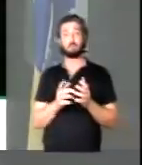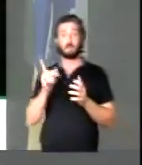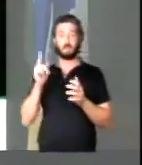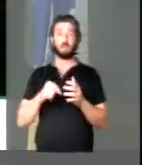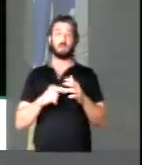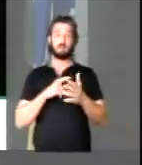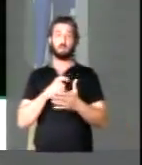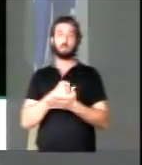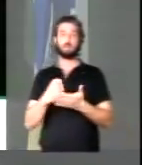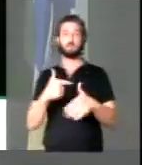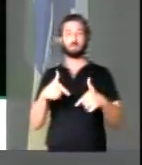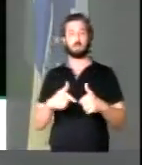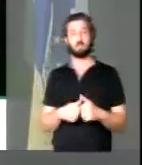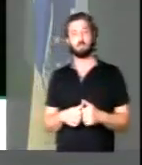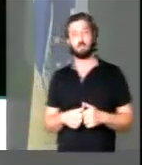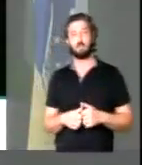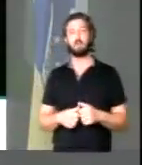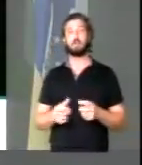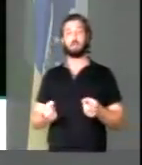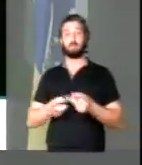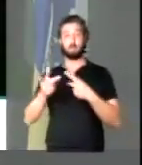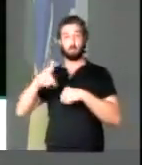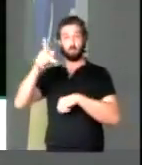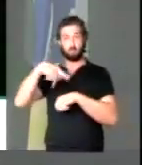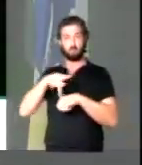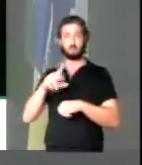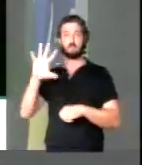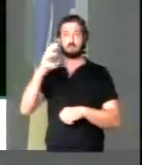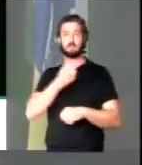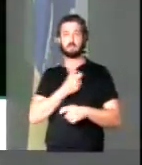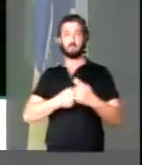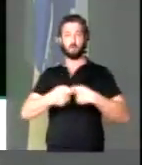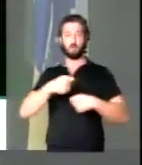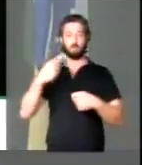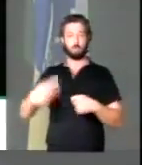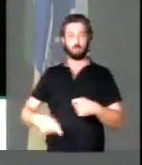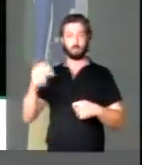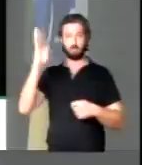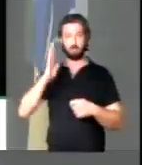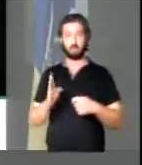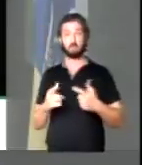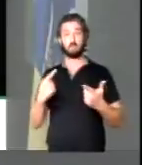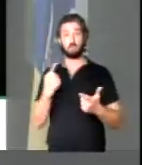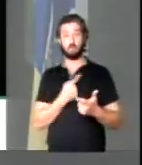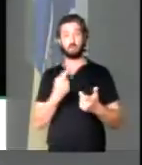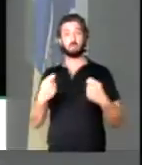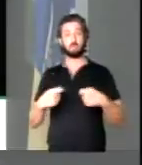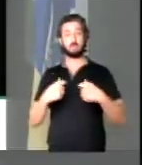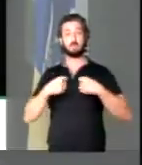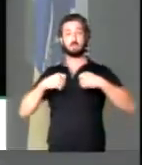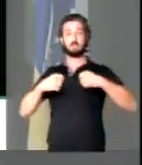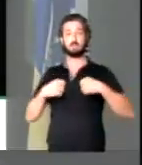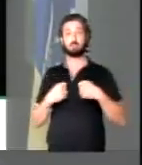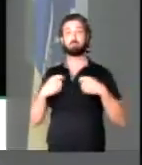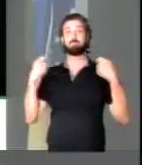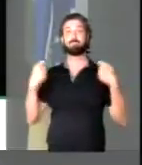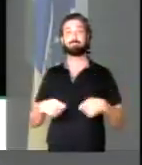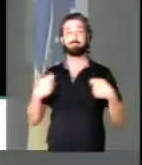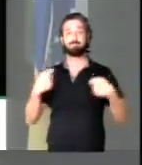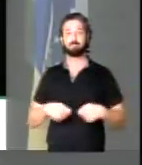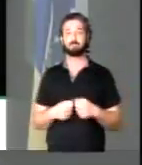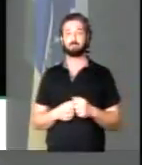aqueles que geram emprego. E a exportação é o que vem salvando a nossa economia, e nós precisamos e